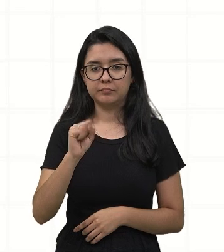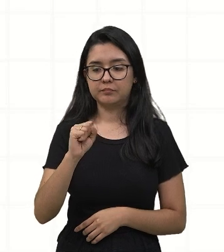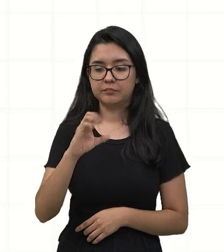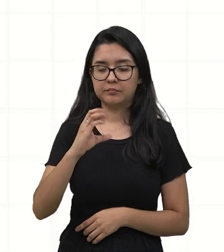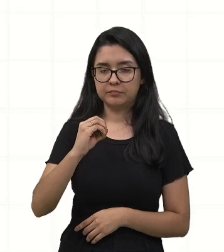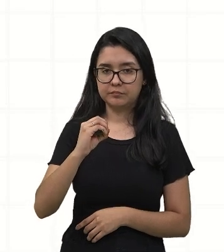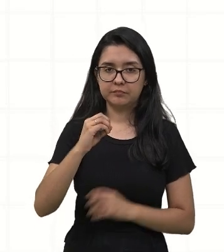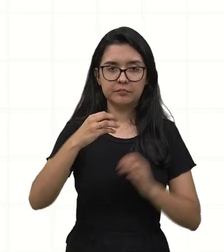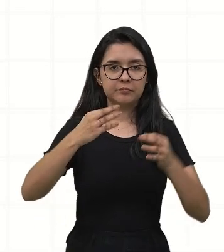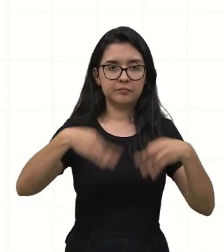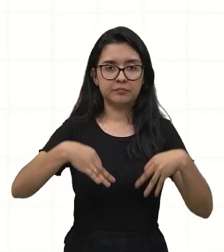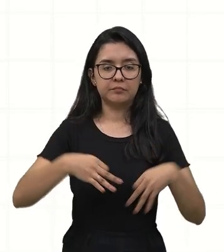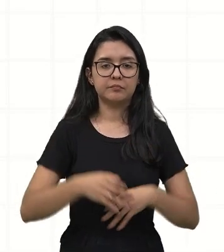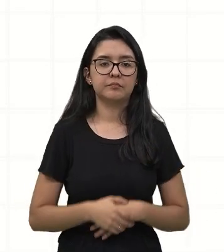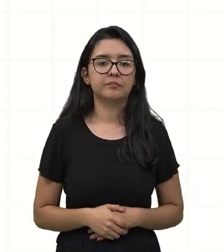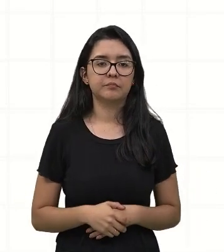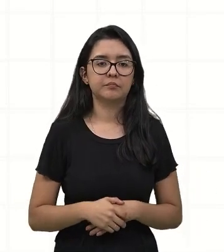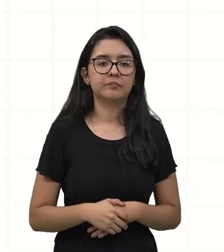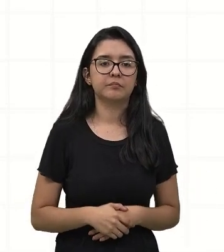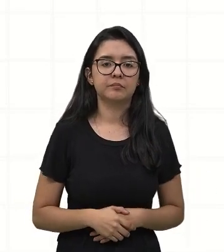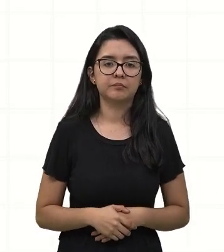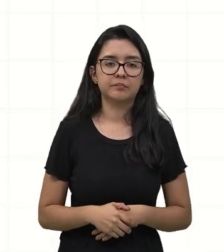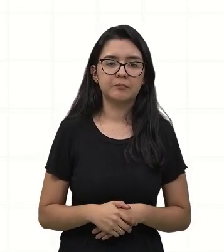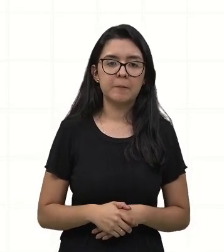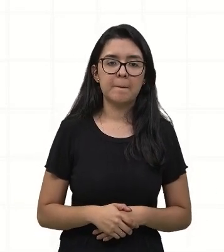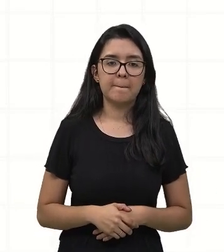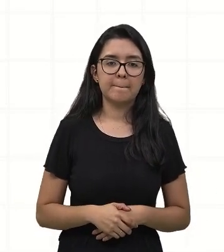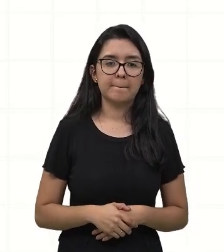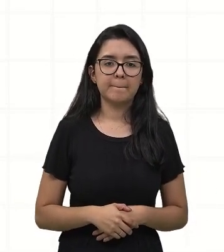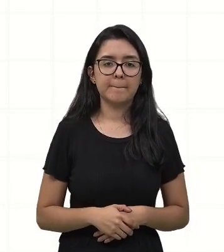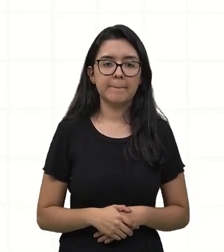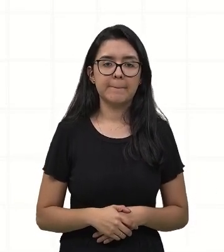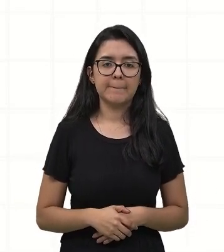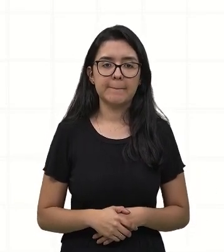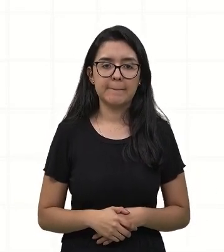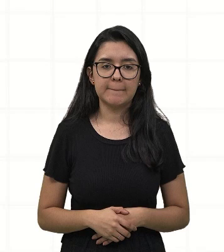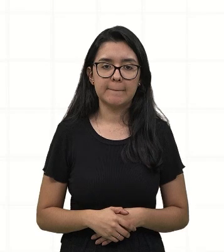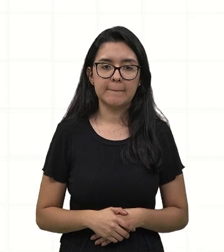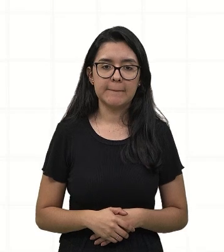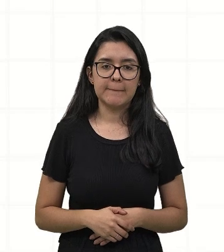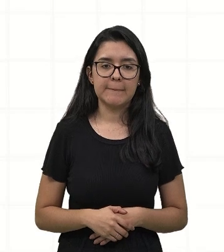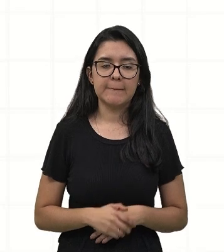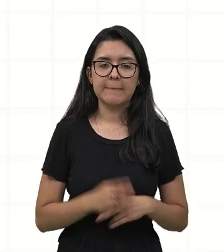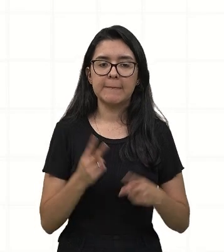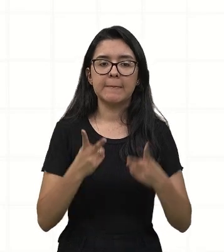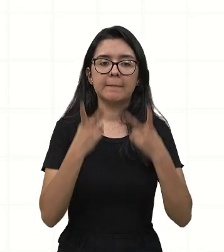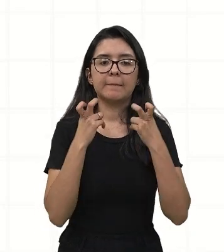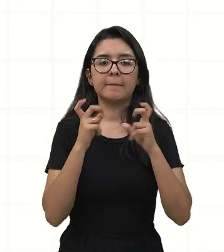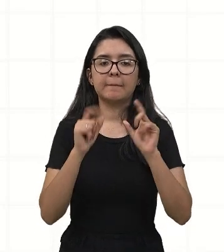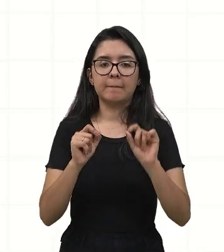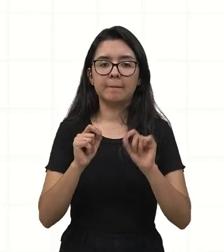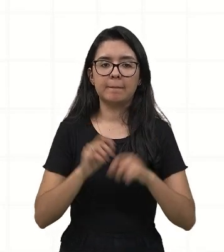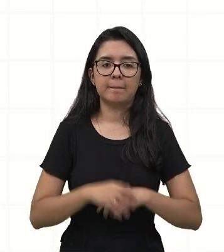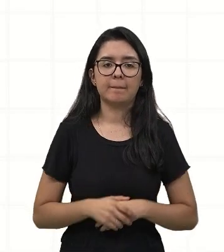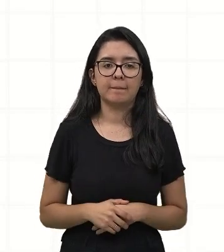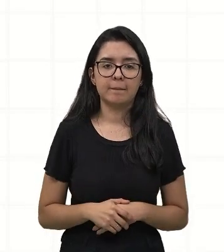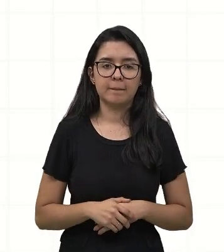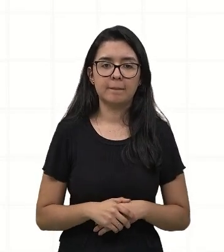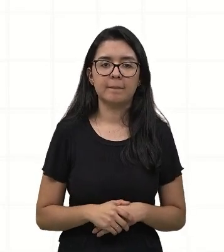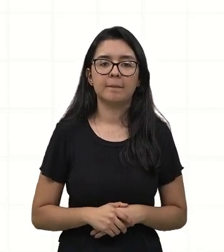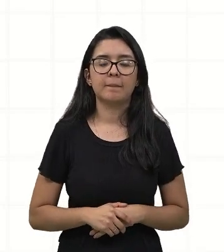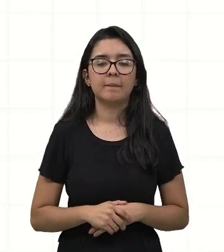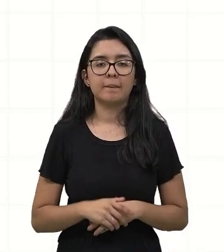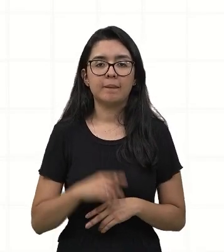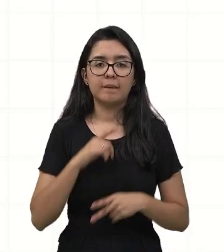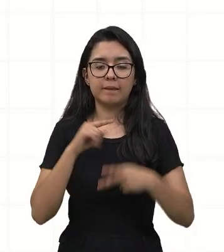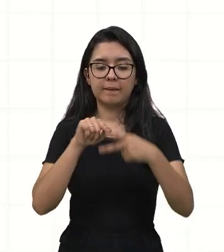obtuso, tá bom? E esse aqui do cantinho aqui, ó. Esse aqui do cantinho da casa, perceba, é um ângulo fininho, fino. Ele é um ângulo